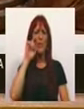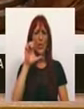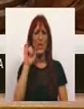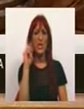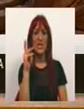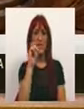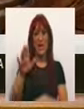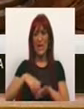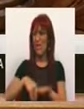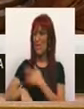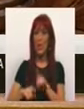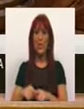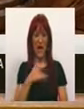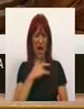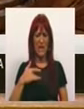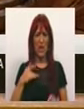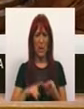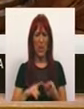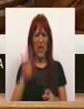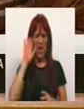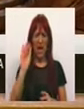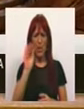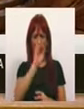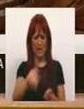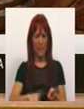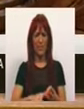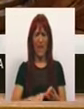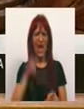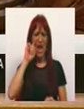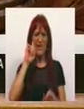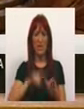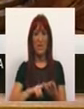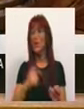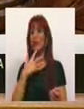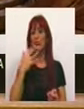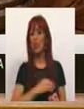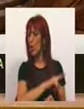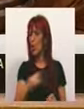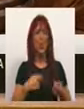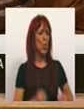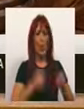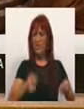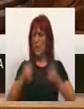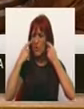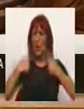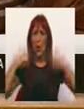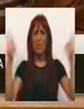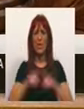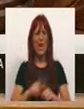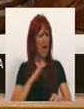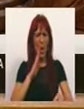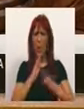civil aquilo que estão a fazer nessa unidos na educação na defesa e em todo o investimento público não